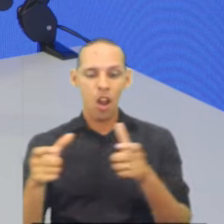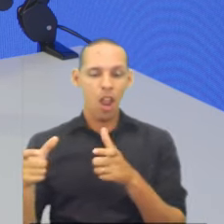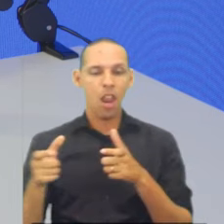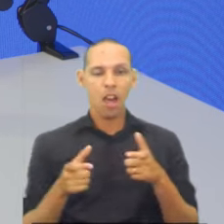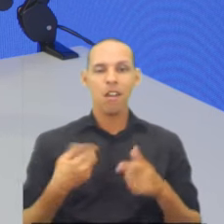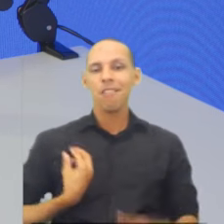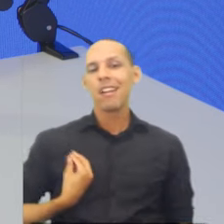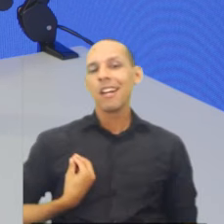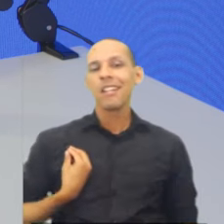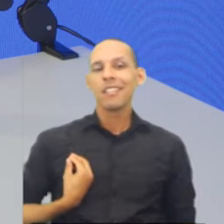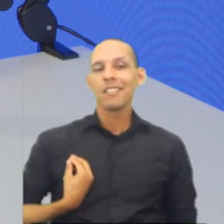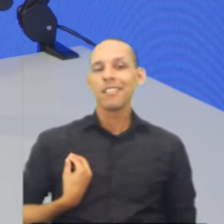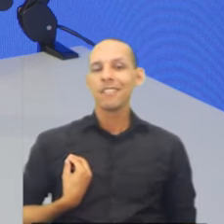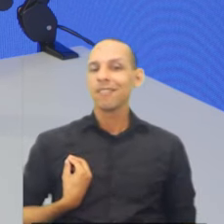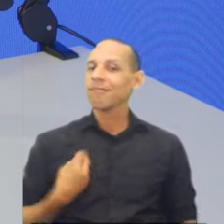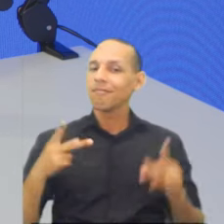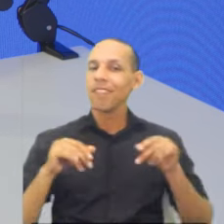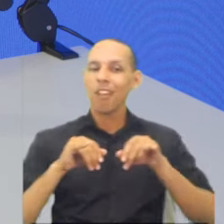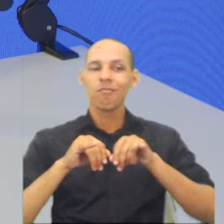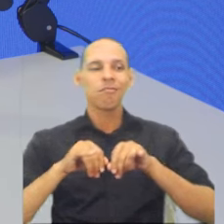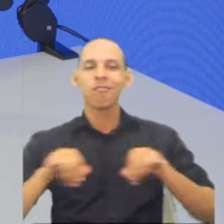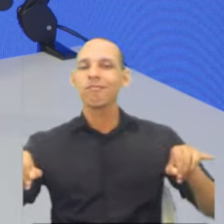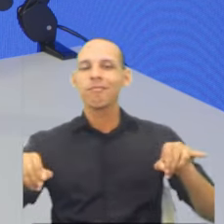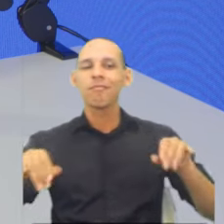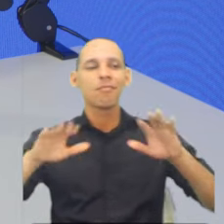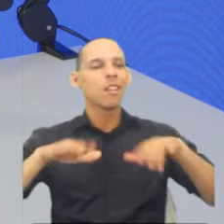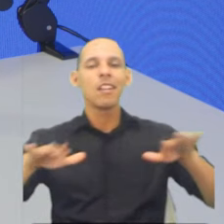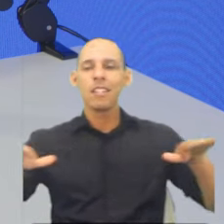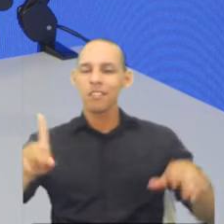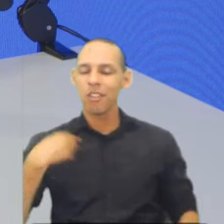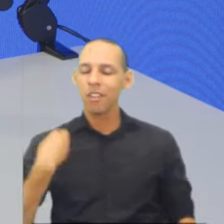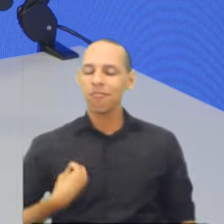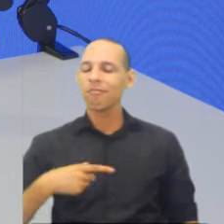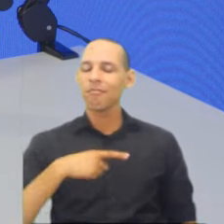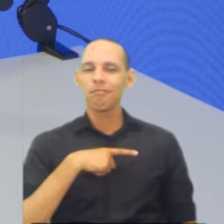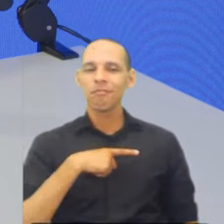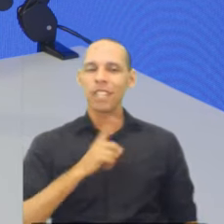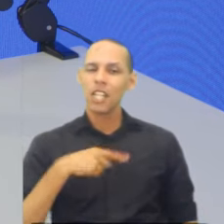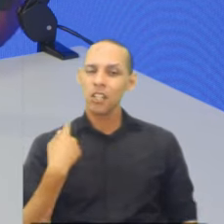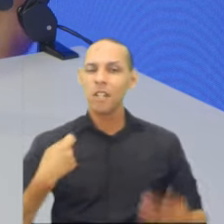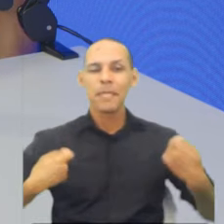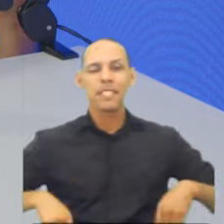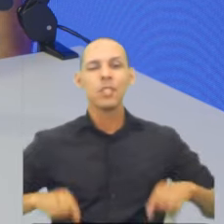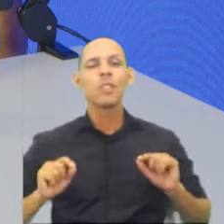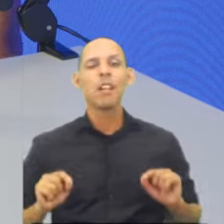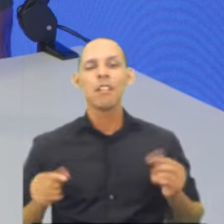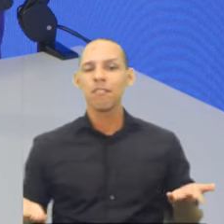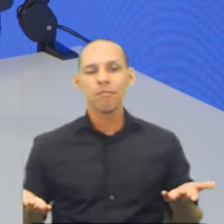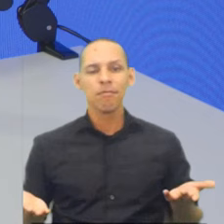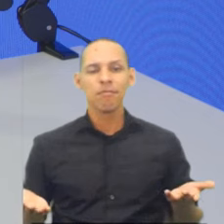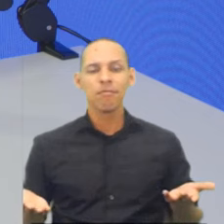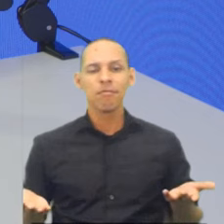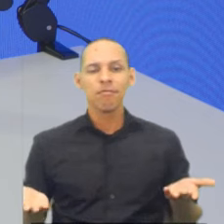ocupar os espaços públicos eh o recado e que a gente manda é Olha nós existimos e a gente precisa